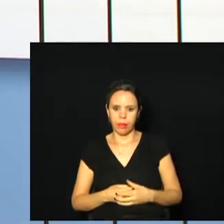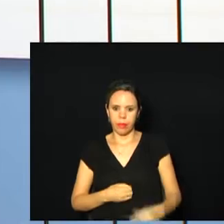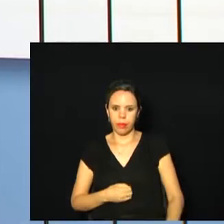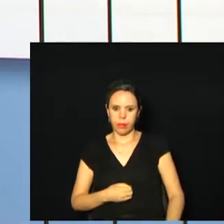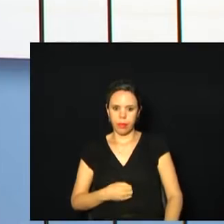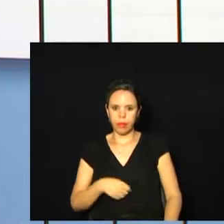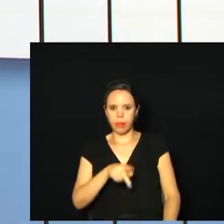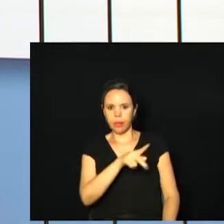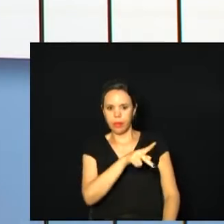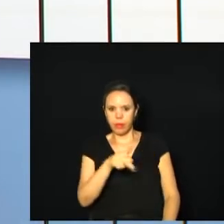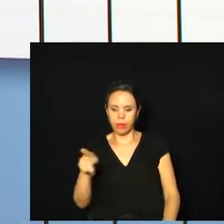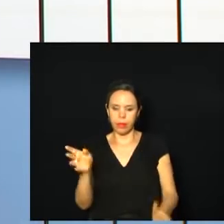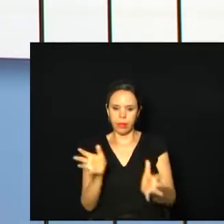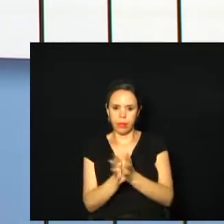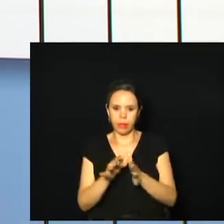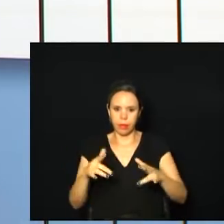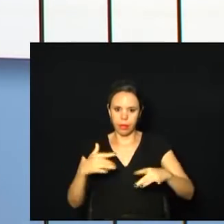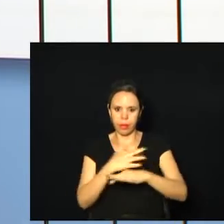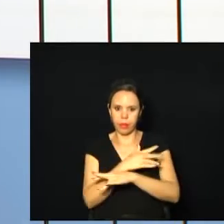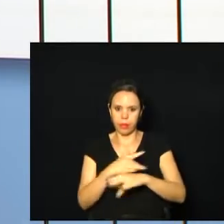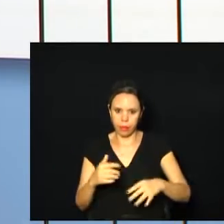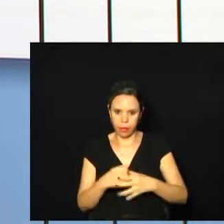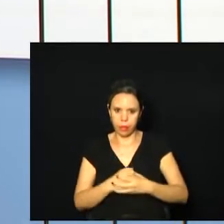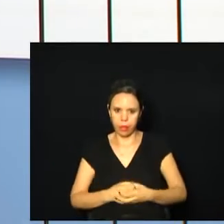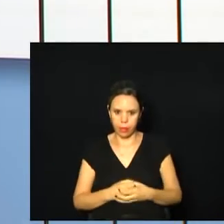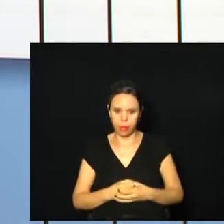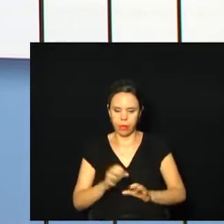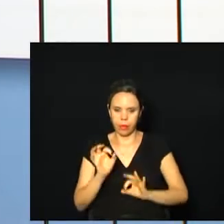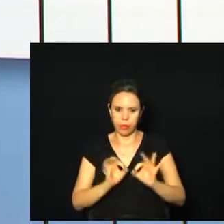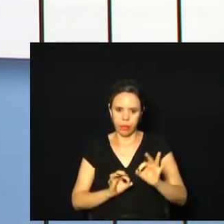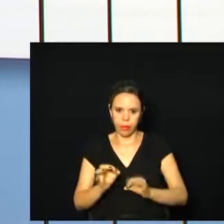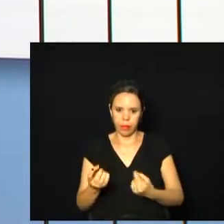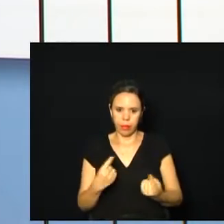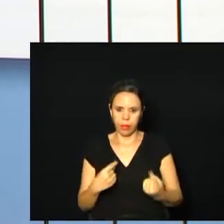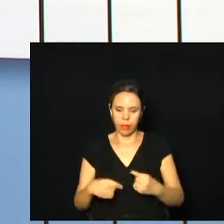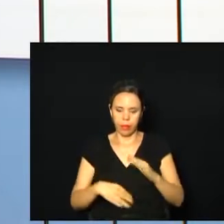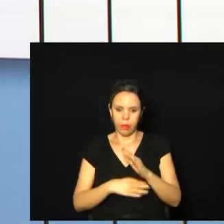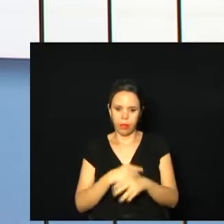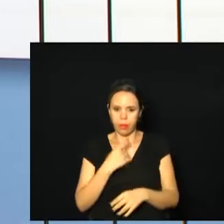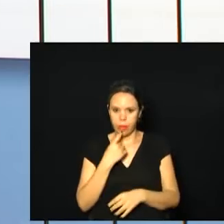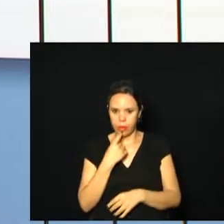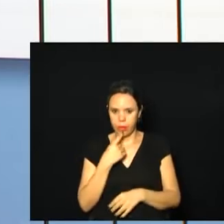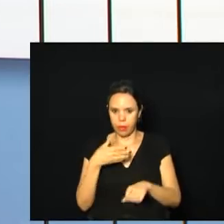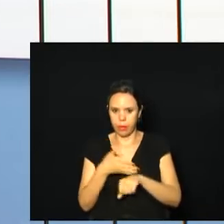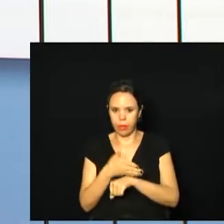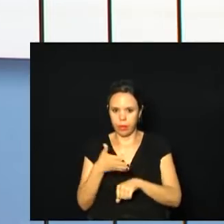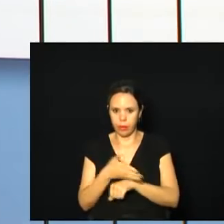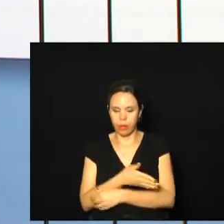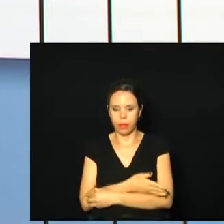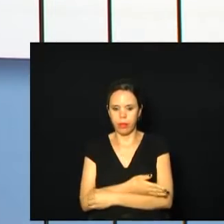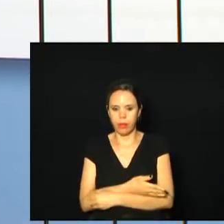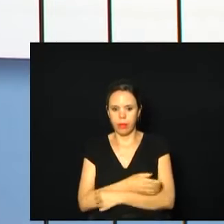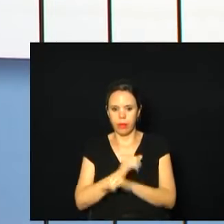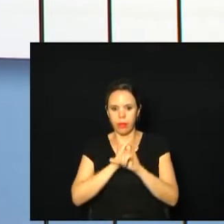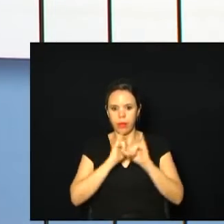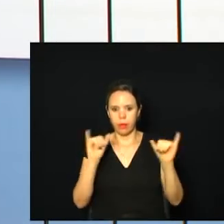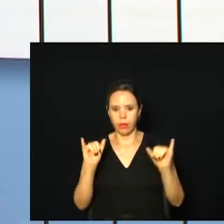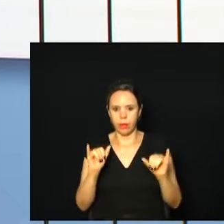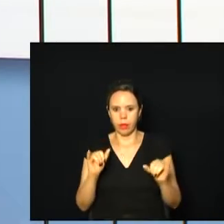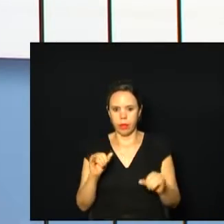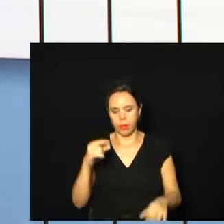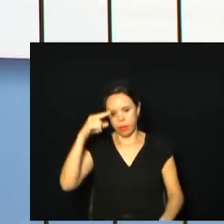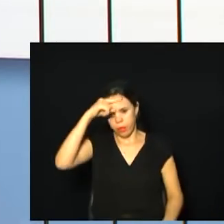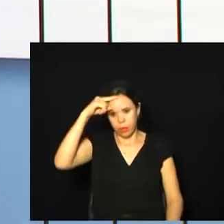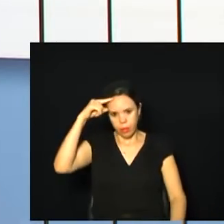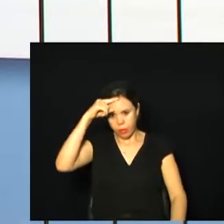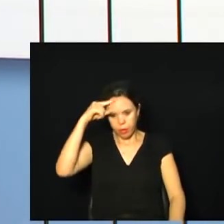E o presidente da Comissão de Mobilidade Urbana e Planejamento Viário da Câmara de Campinas participou do anúncio. Otto